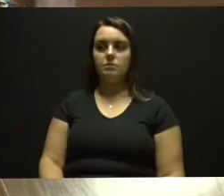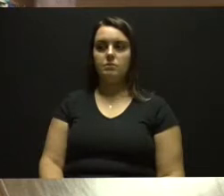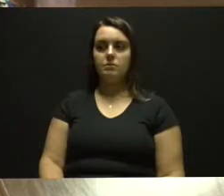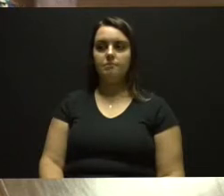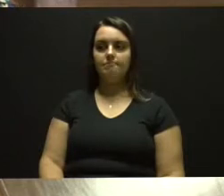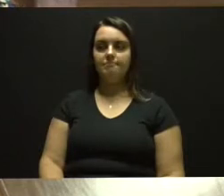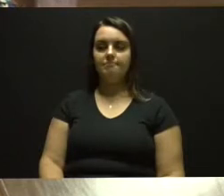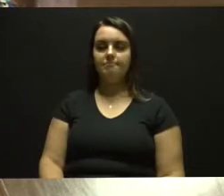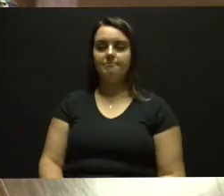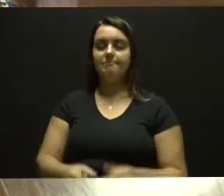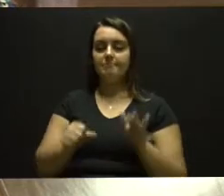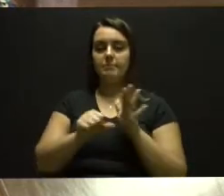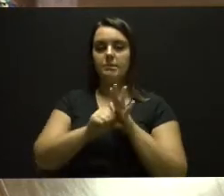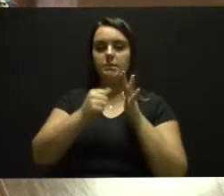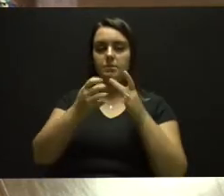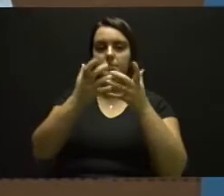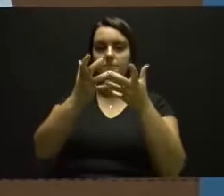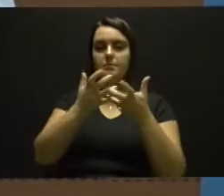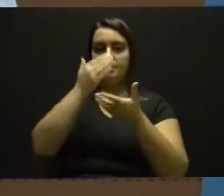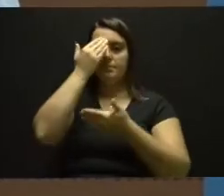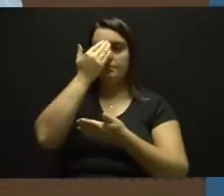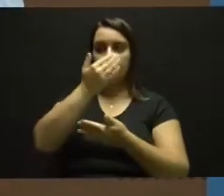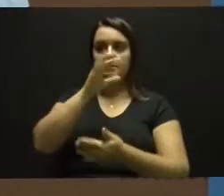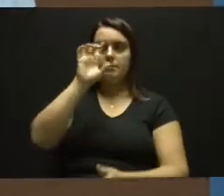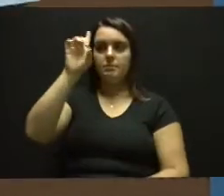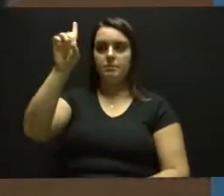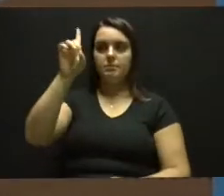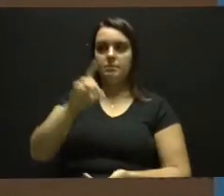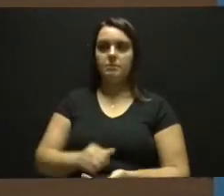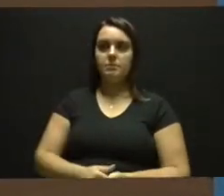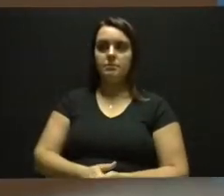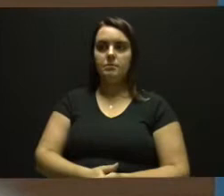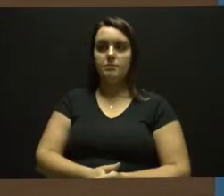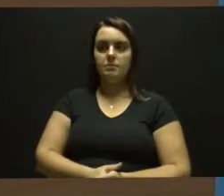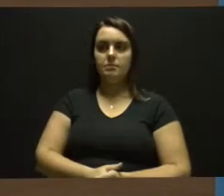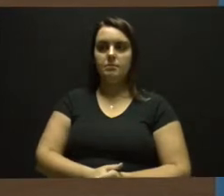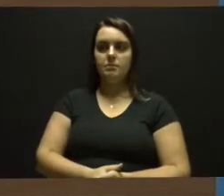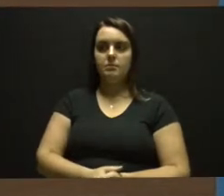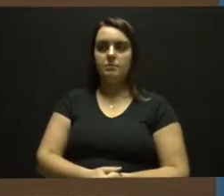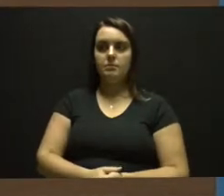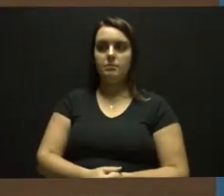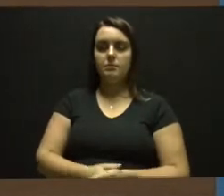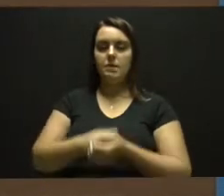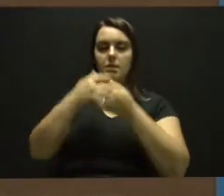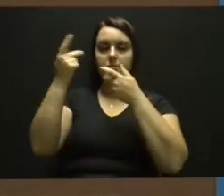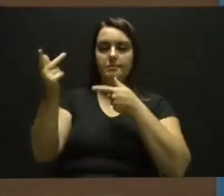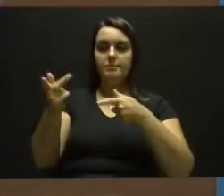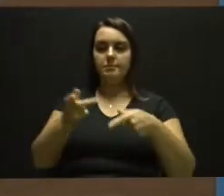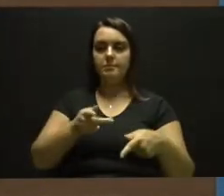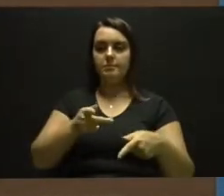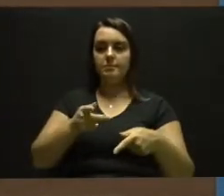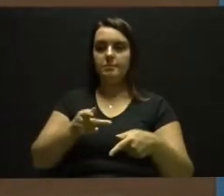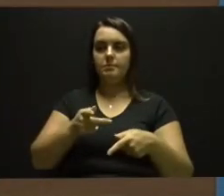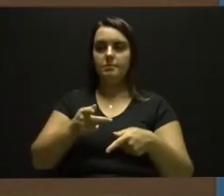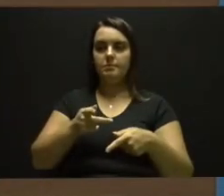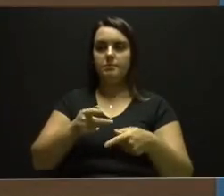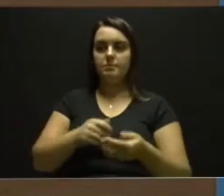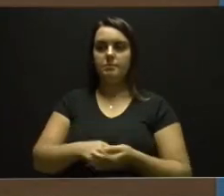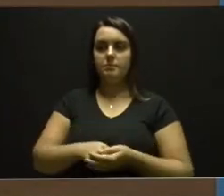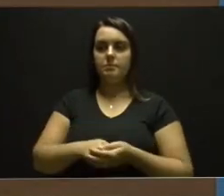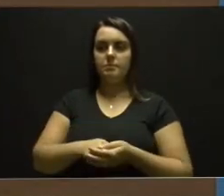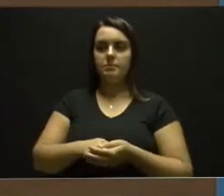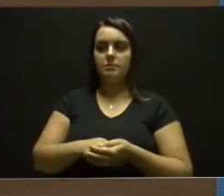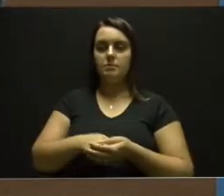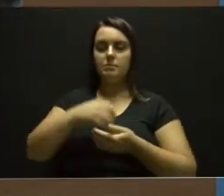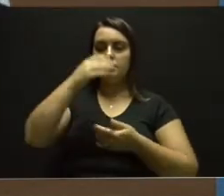primeiramente quero agradecer a deus está presente hoje aqui no segundo agradecer